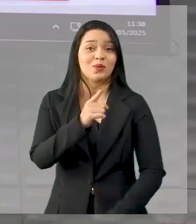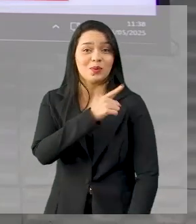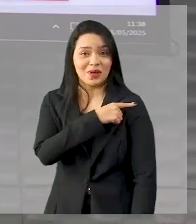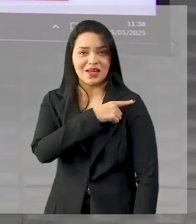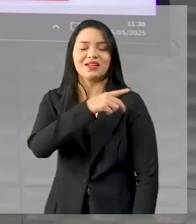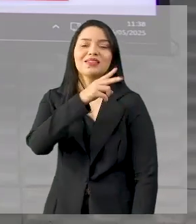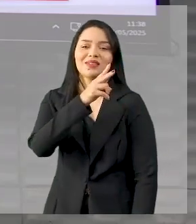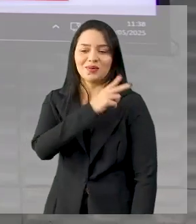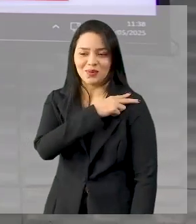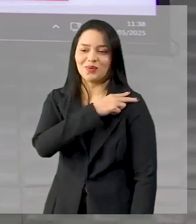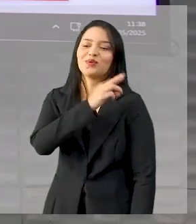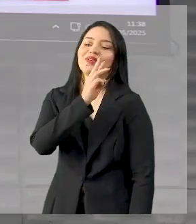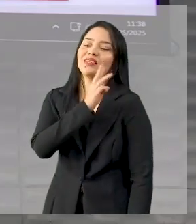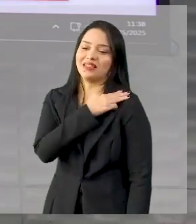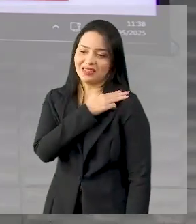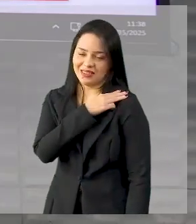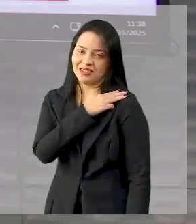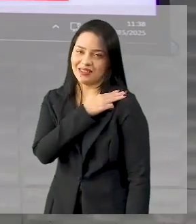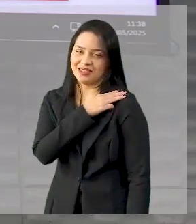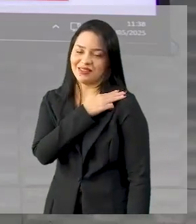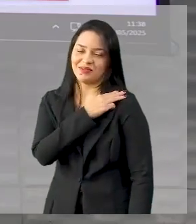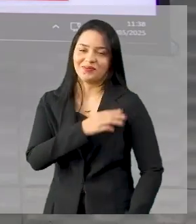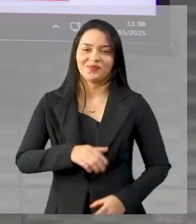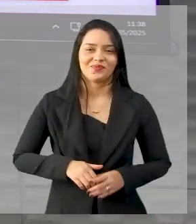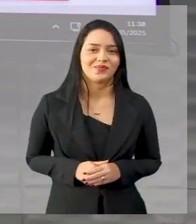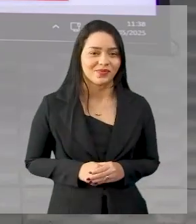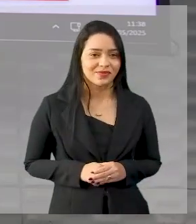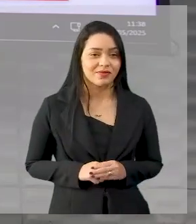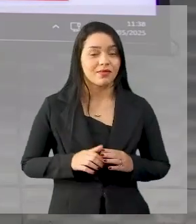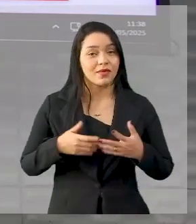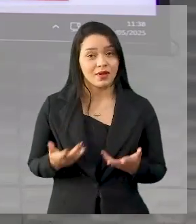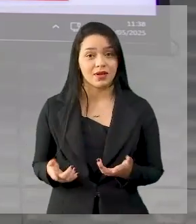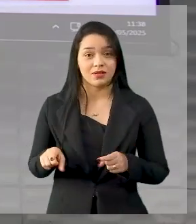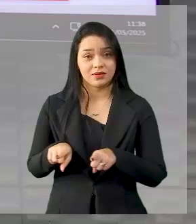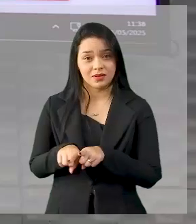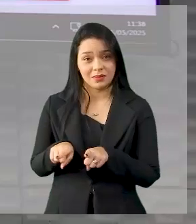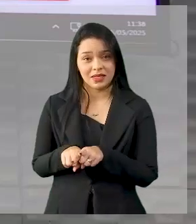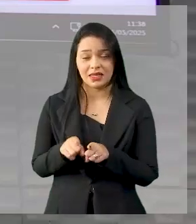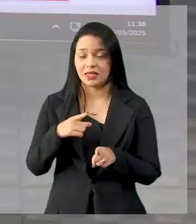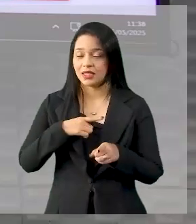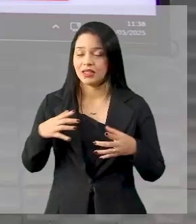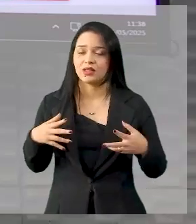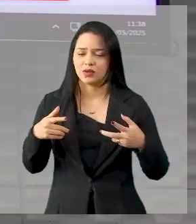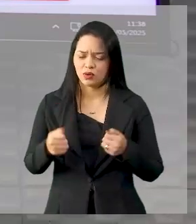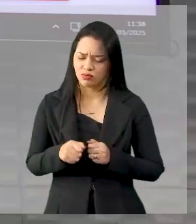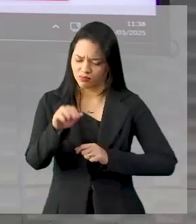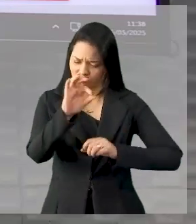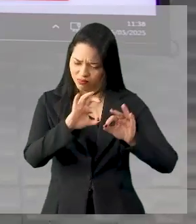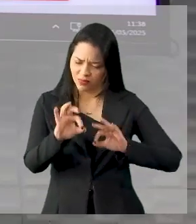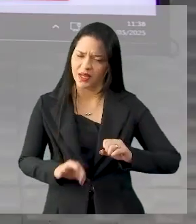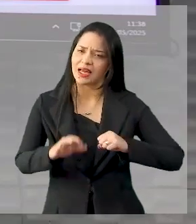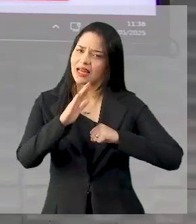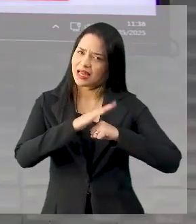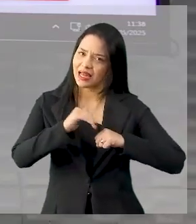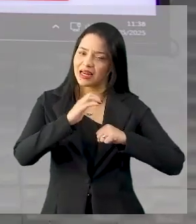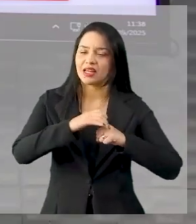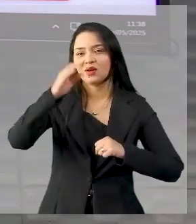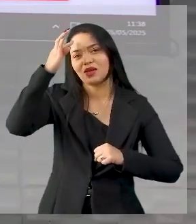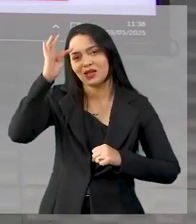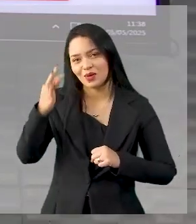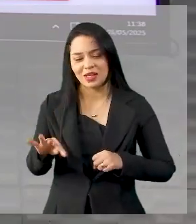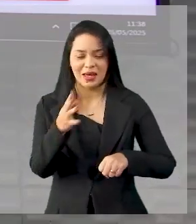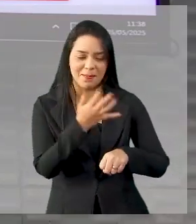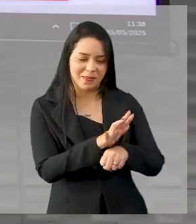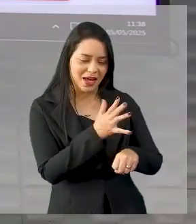primeiro, do segundo e do terceiro ano do ensino médio, tá certo? Que a gente traz aqui para ti com todo o carinho, tá certo? Com teoria, resolução